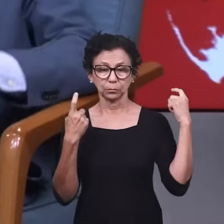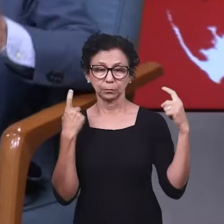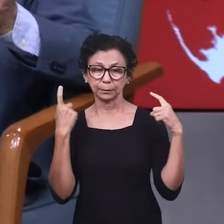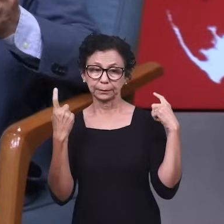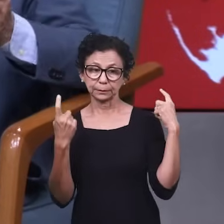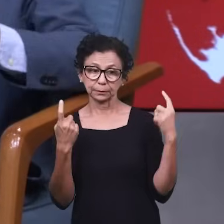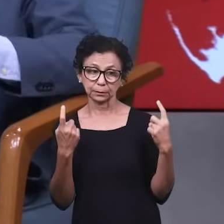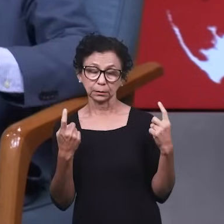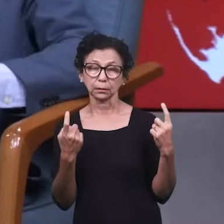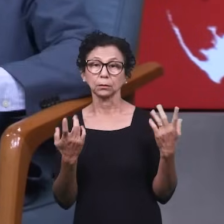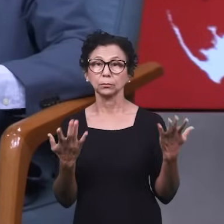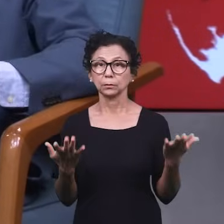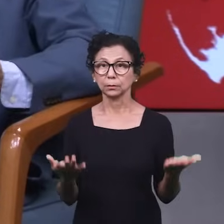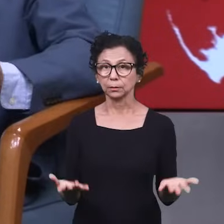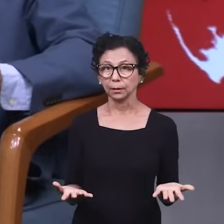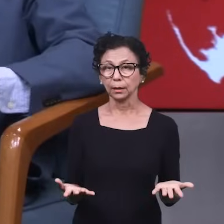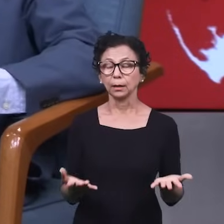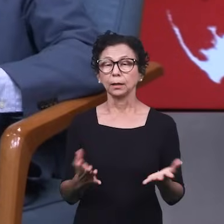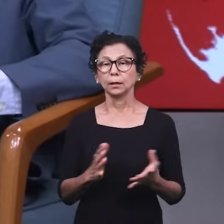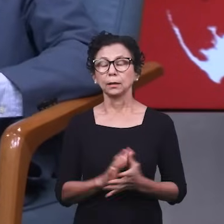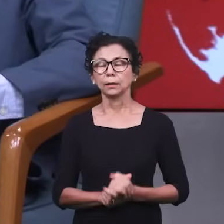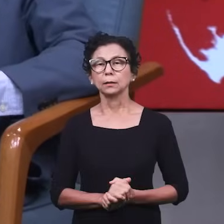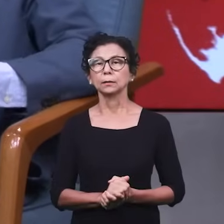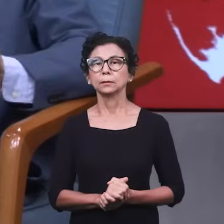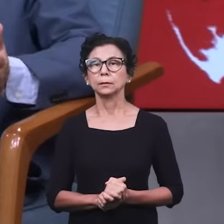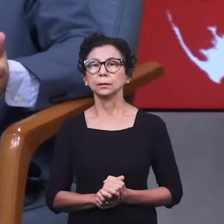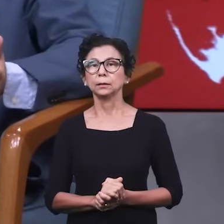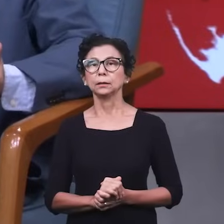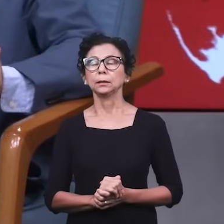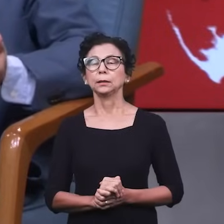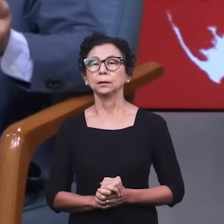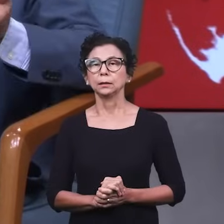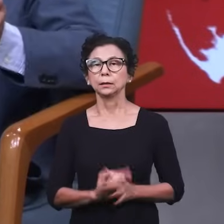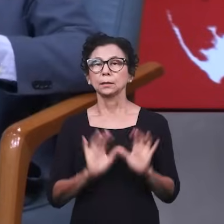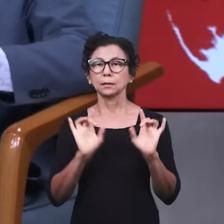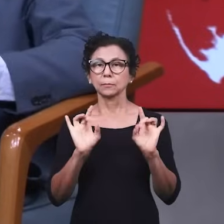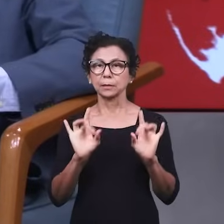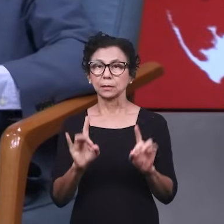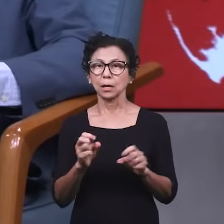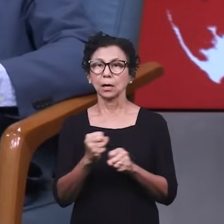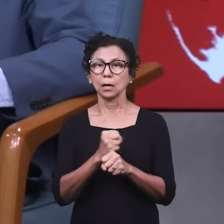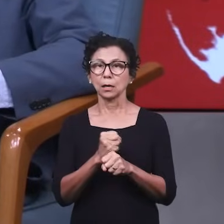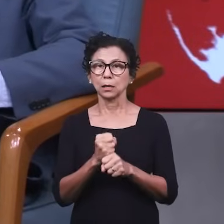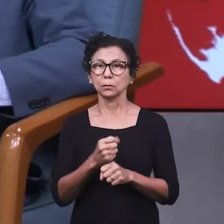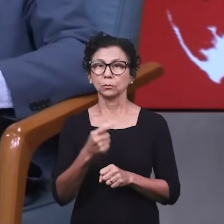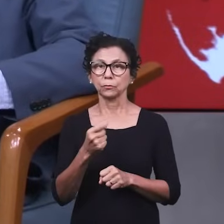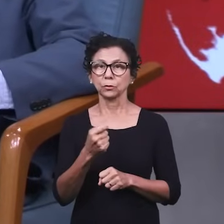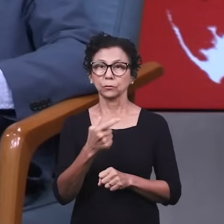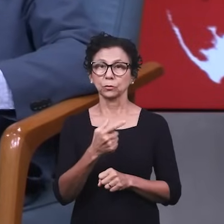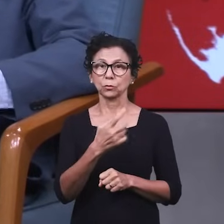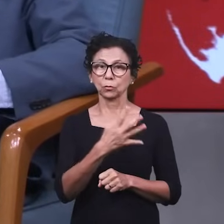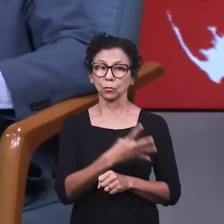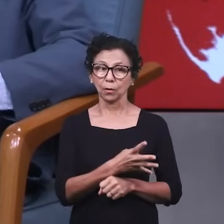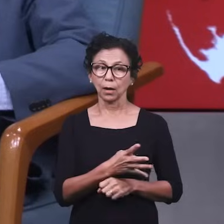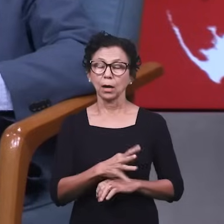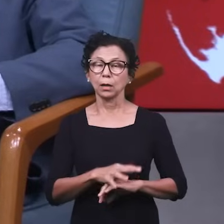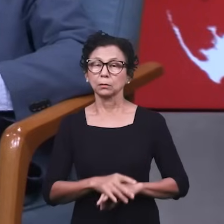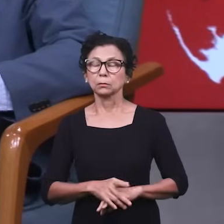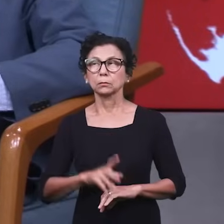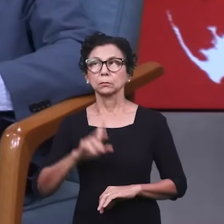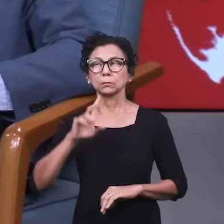isso, vivenciando isso, e nesse ano, quando o Senhor tem chamado a nossa atenção, a atenção dos pastores, para o